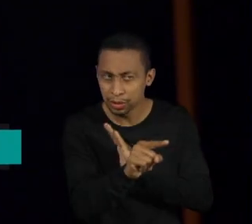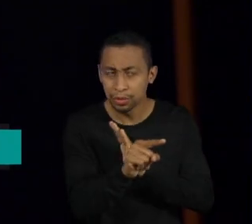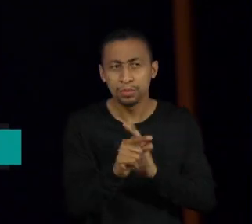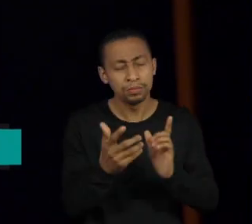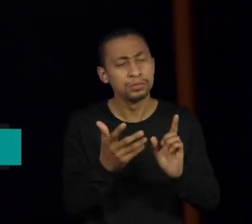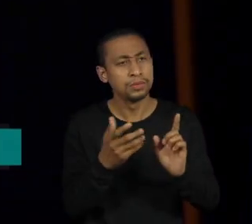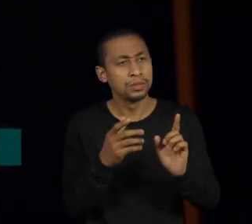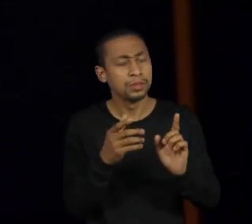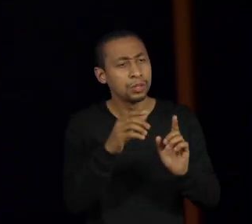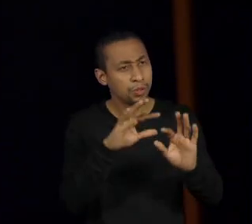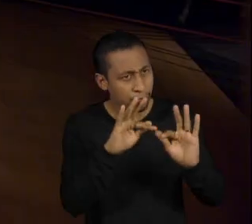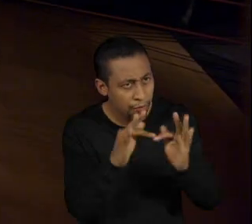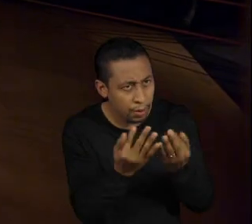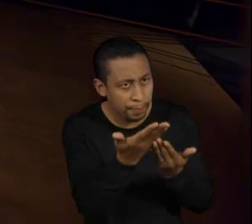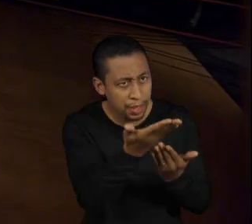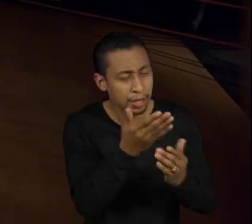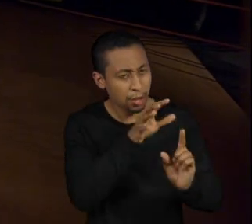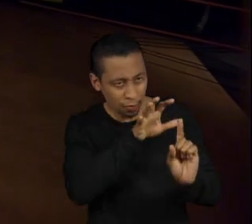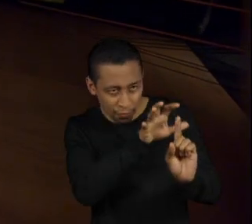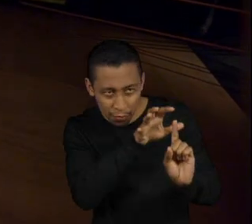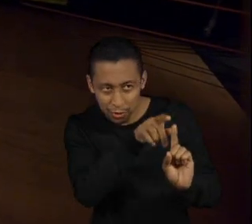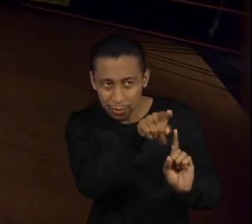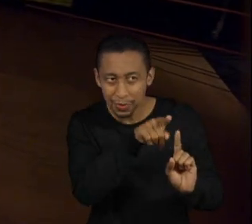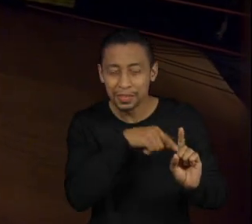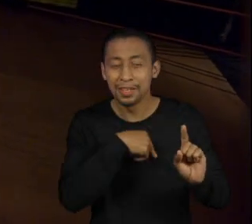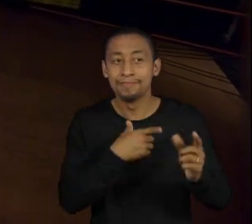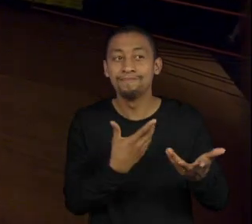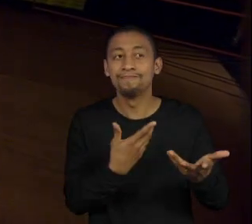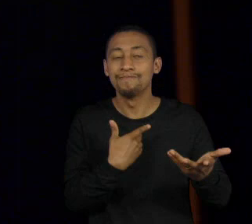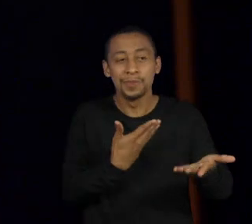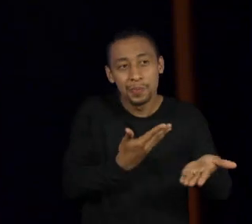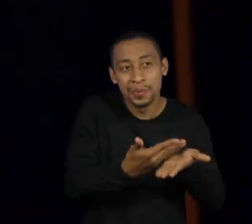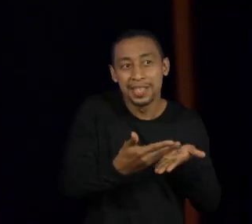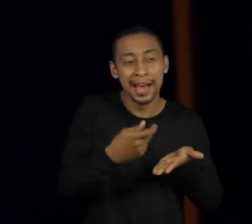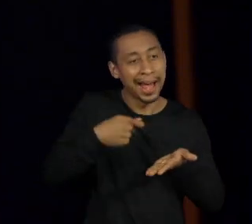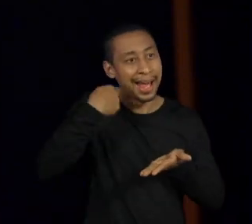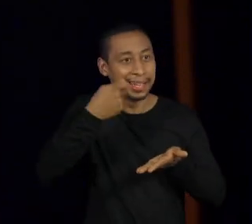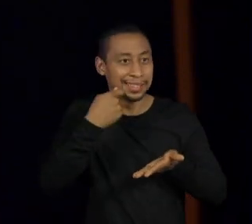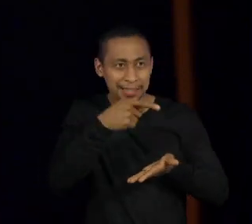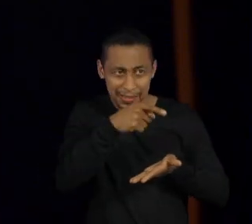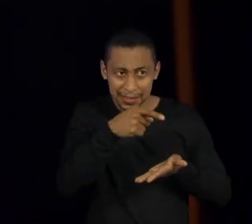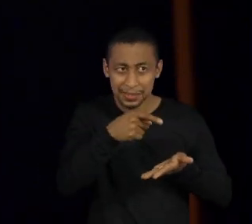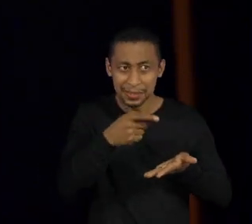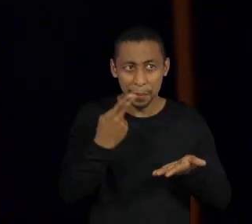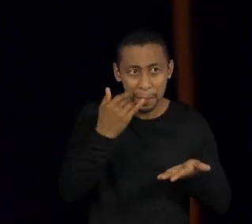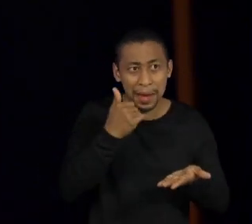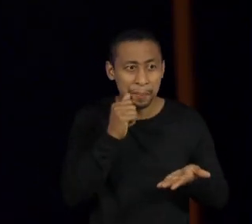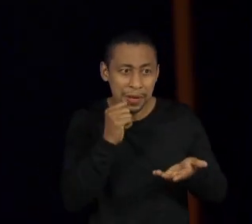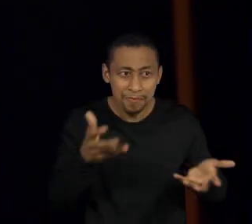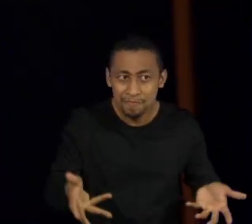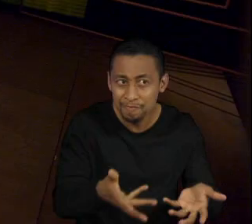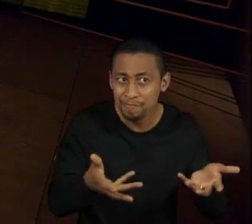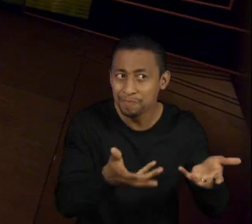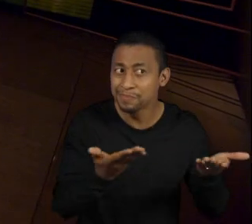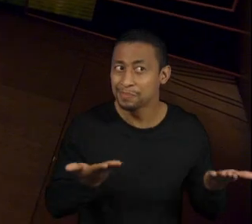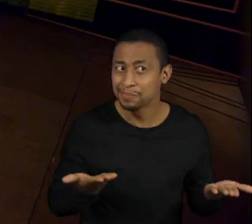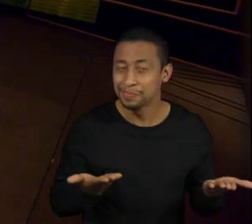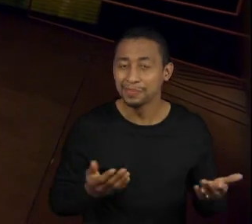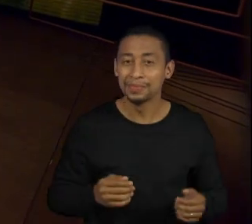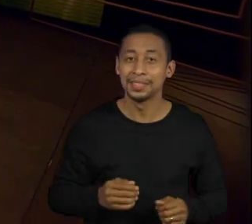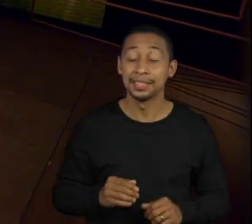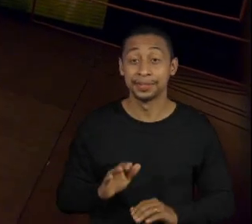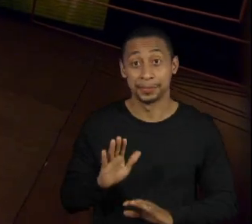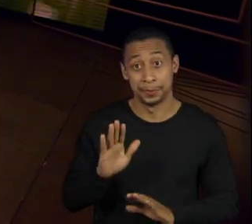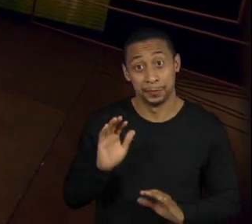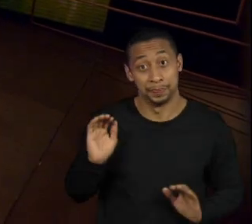influência da sua família para que você se tornasse atriz. Seus pais te estimularam? Nossa, assim,